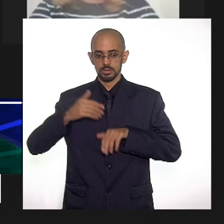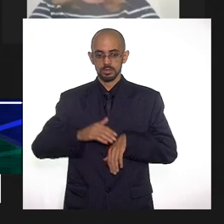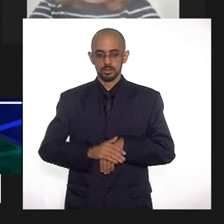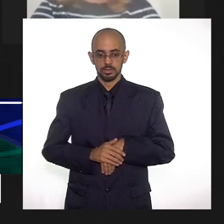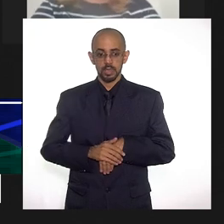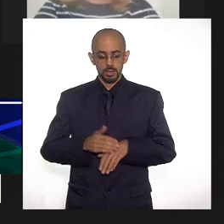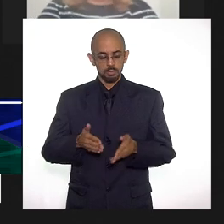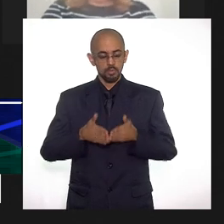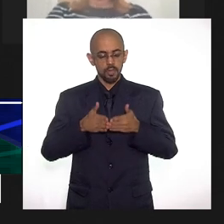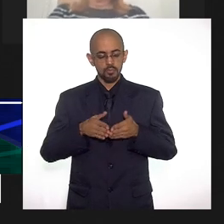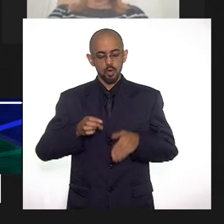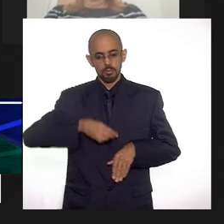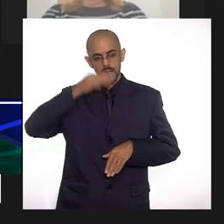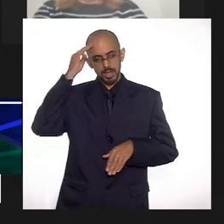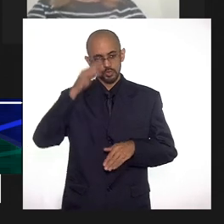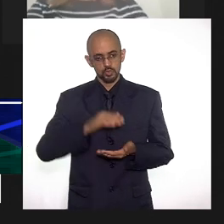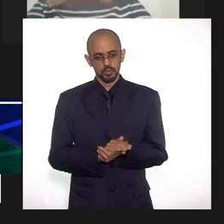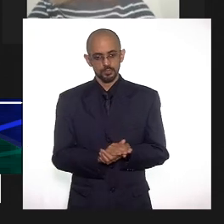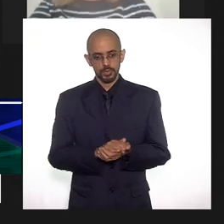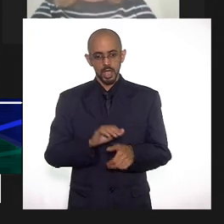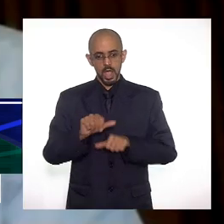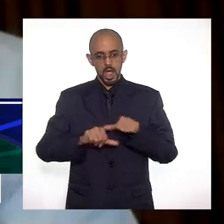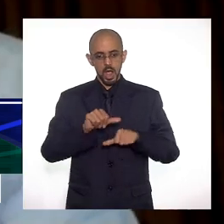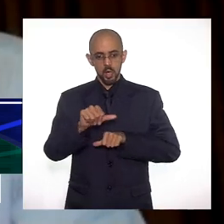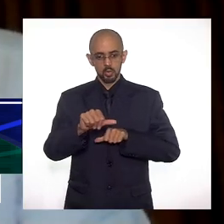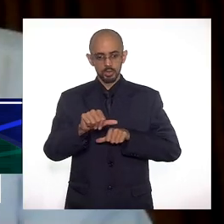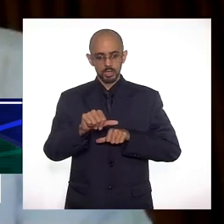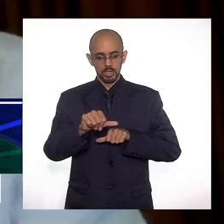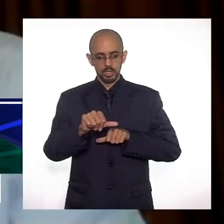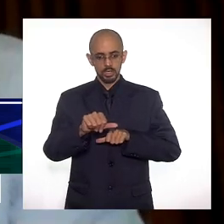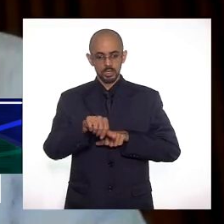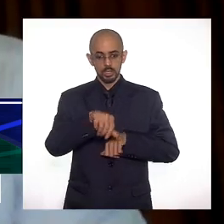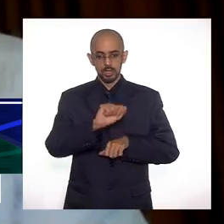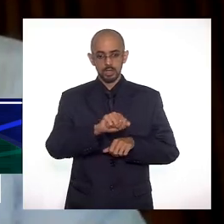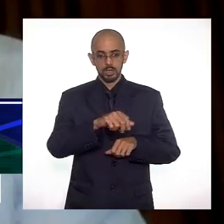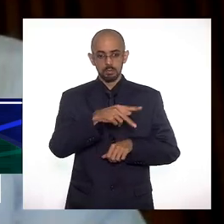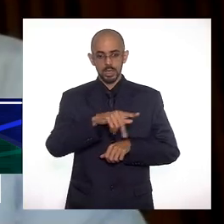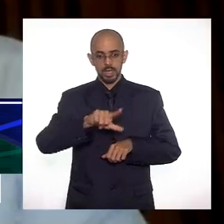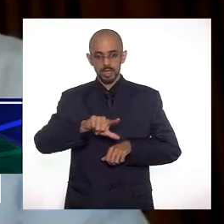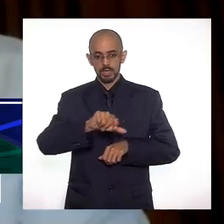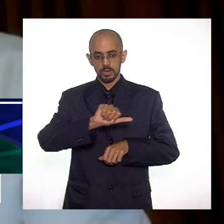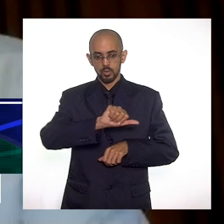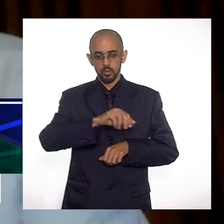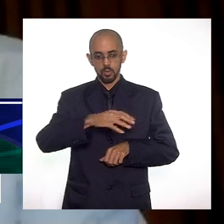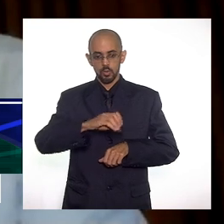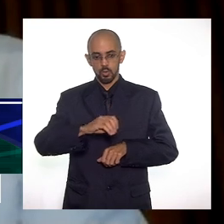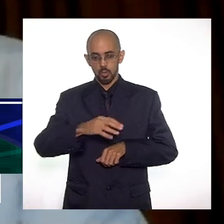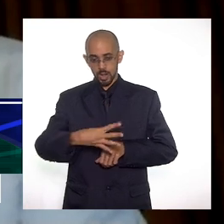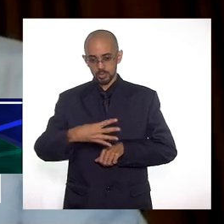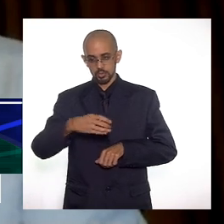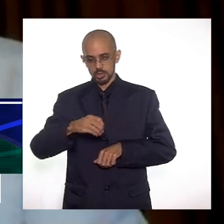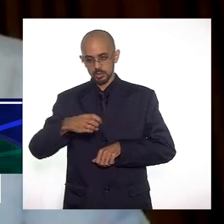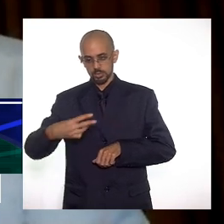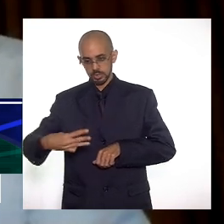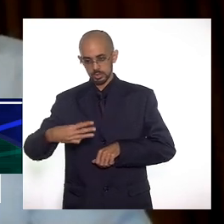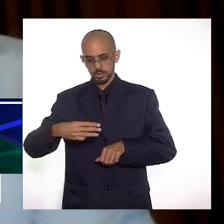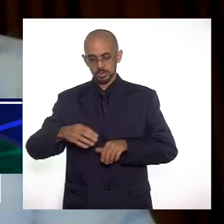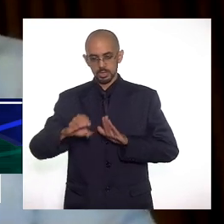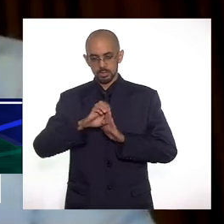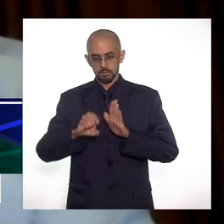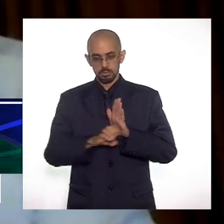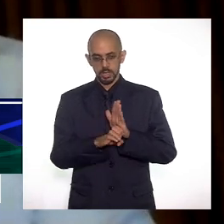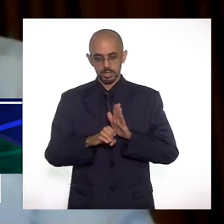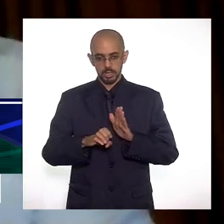favor, Márcio. Altera, o projeto é 1403 de 2019, ementa, altera a